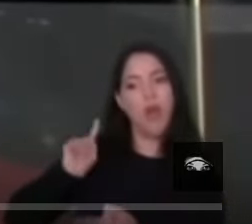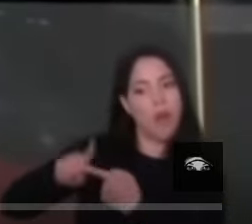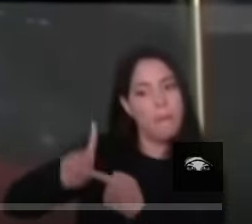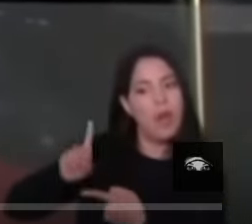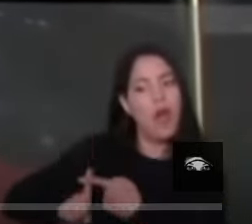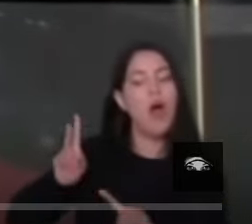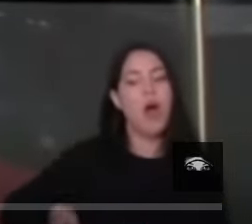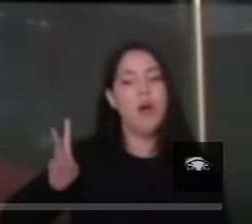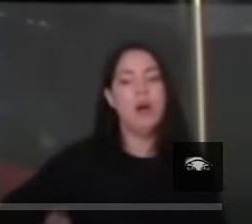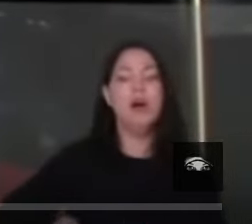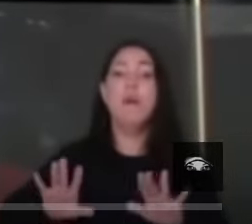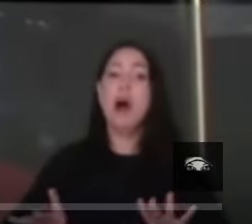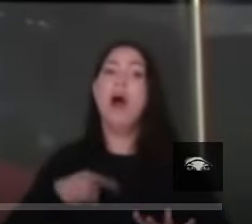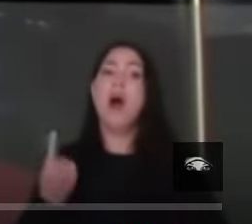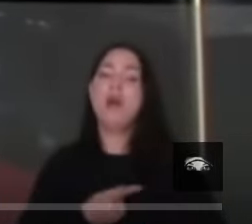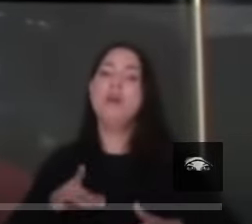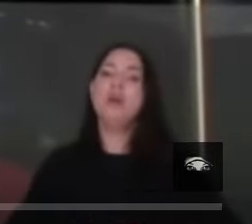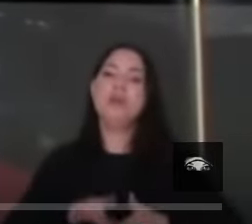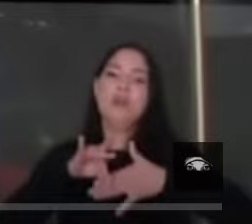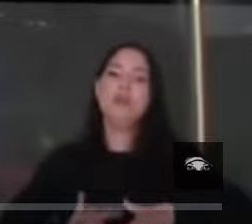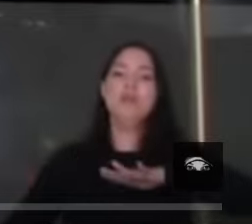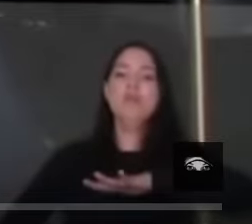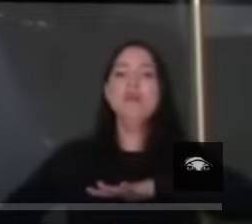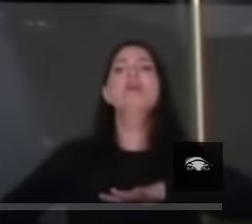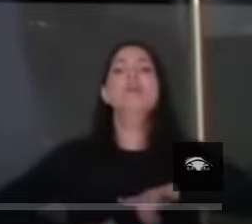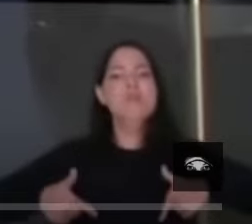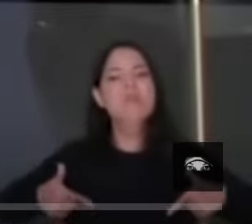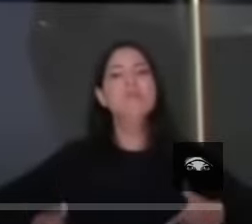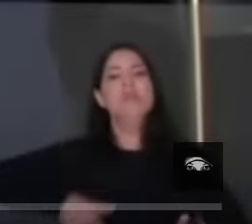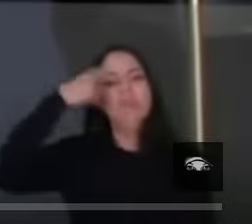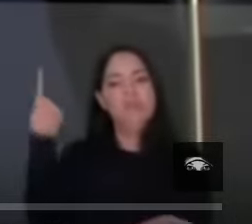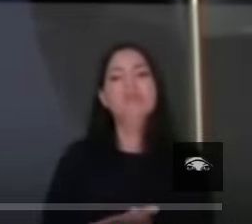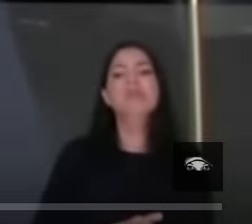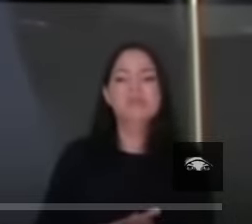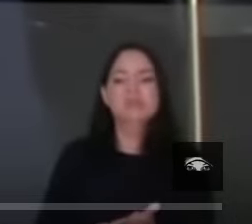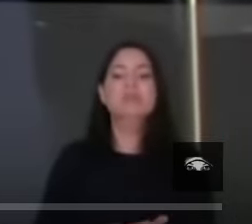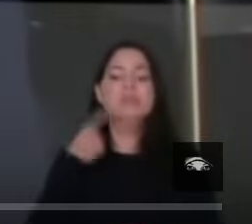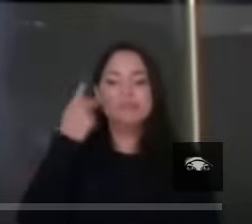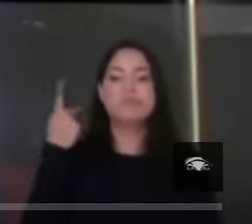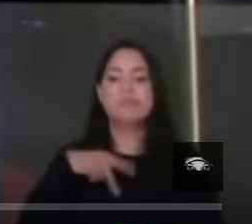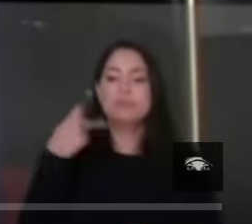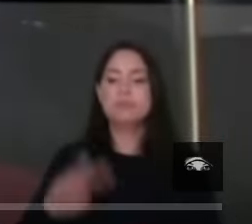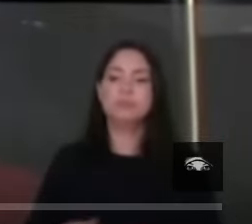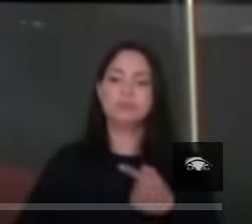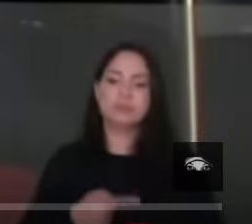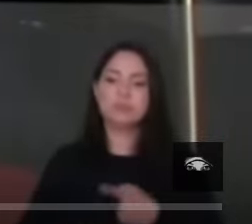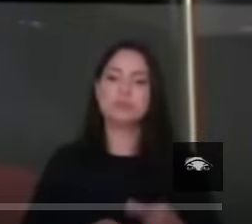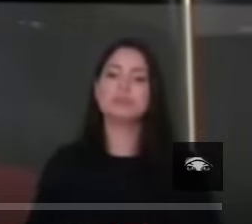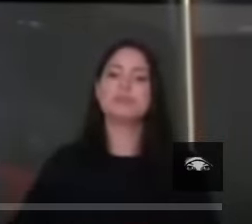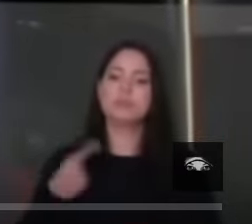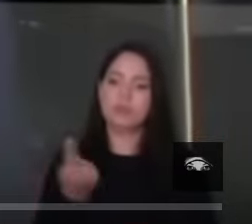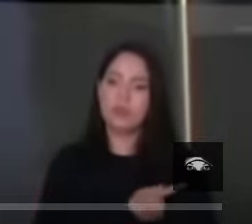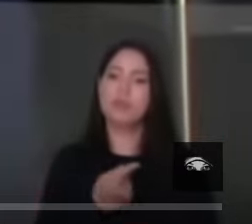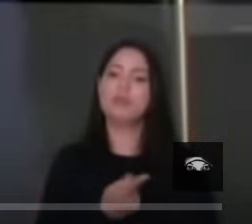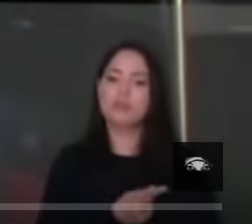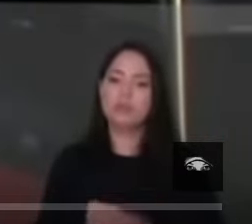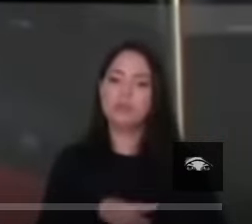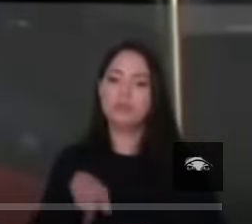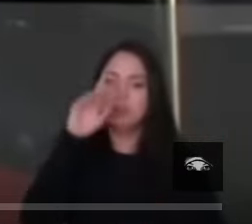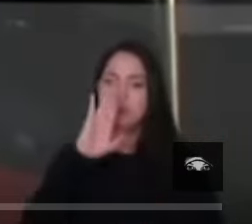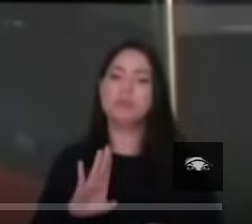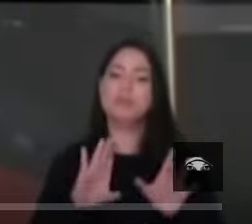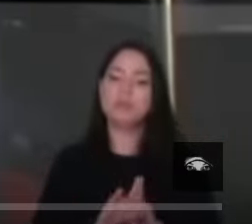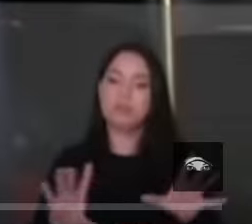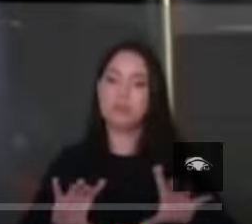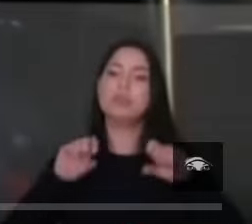a disposição das lideranças institucionais e o compromisso dos líderes políticos dessa geração em defender o Estado Democrático de Direito.